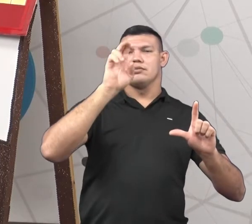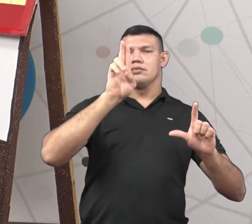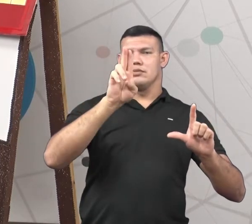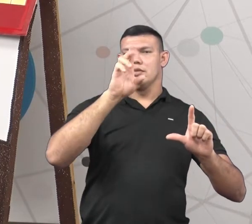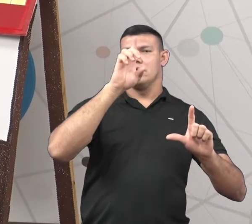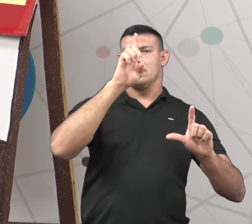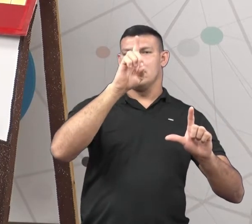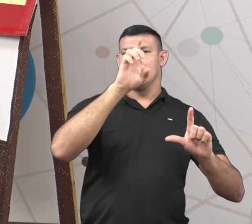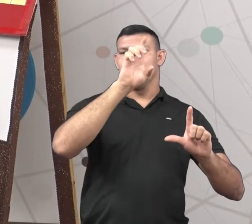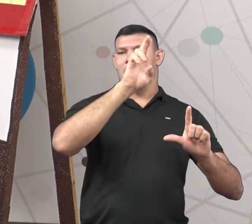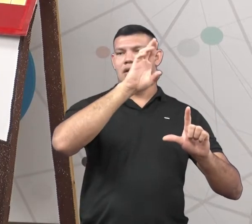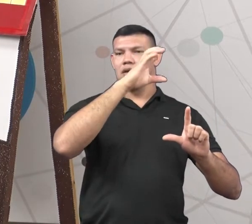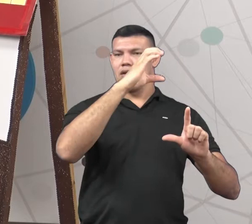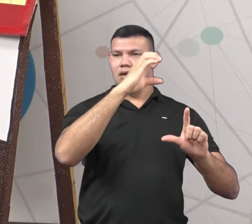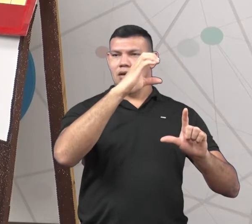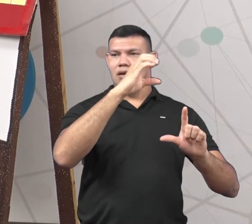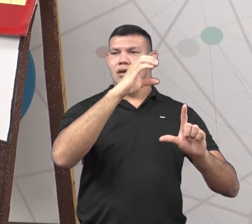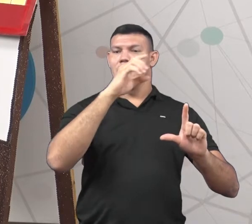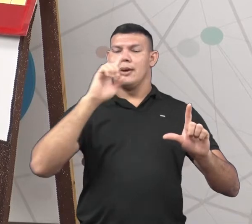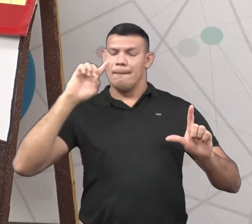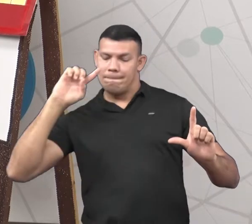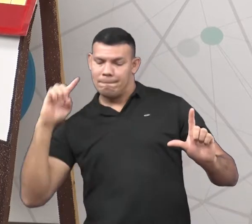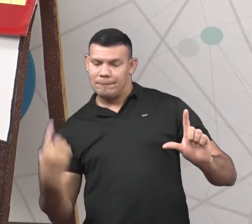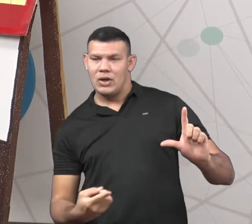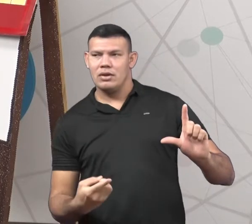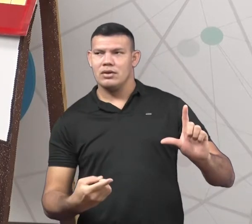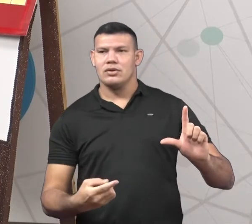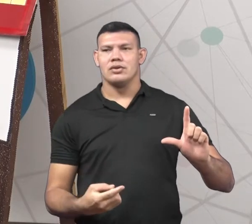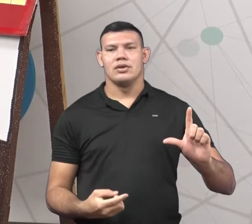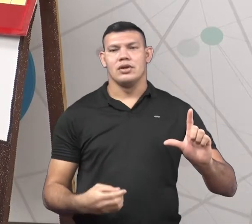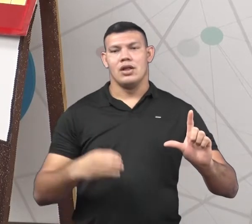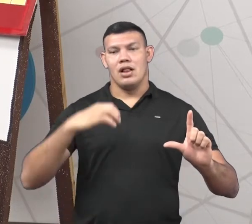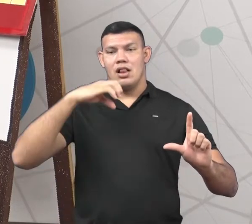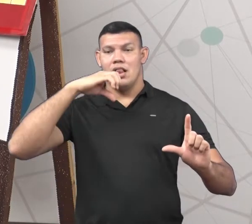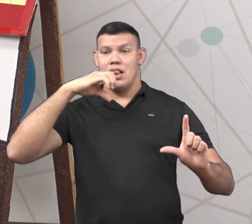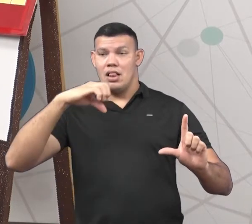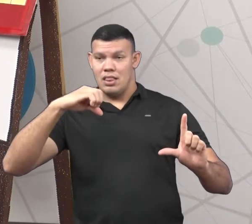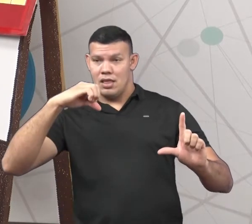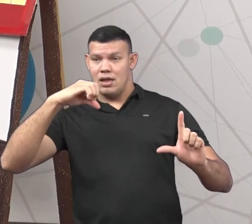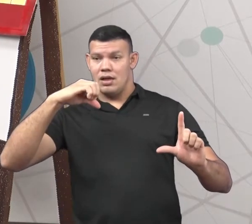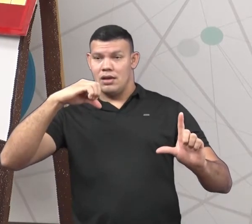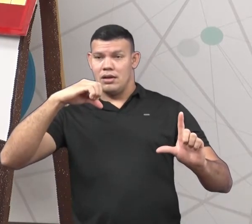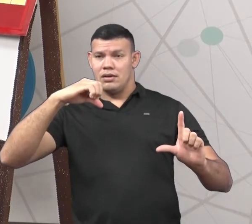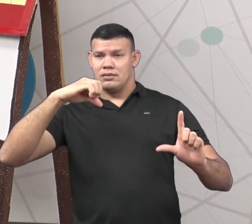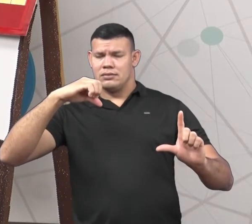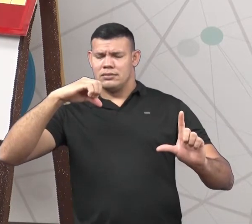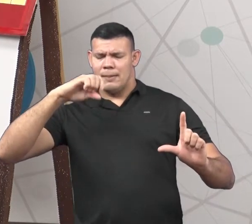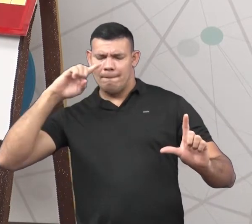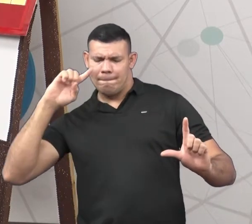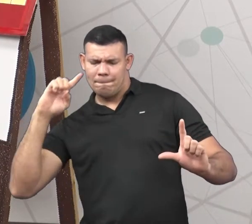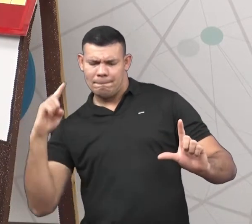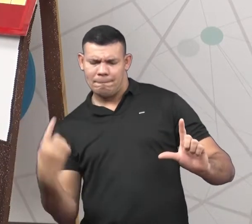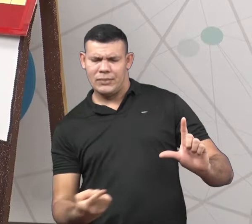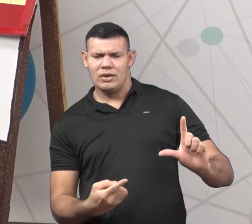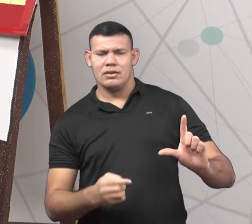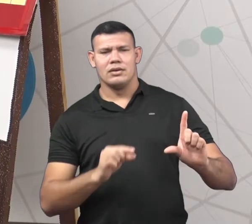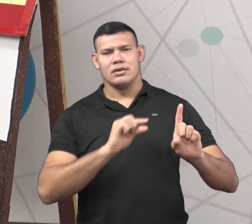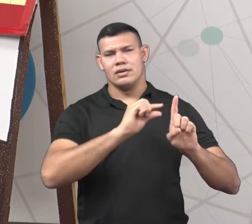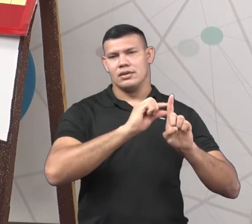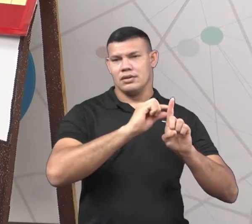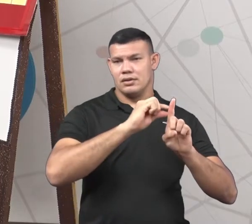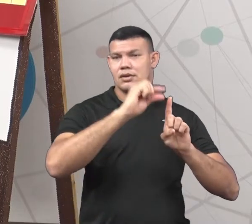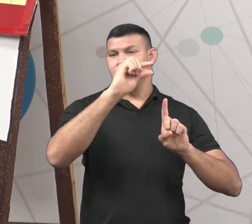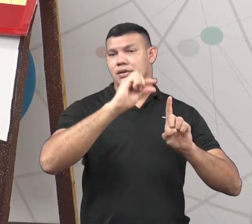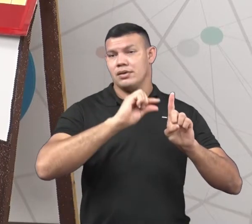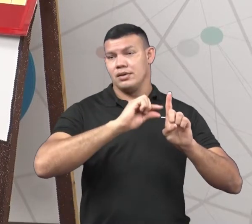ele vale 9.000 unidades. Isso mesmo, 9.000